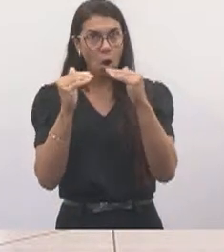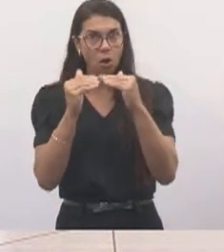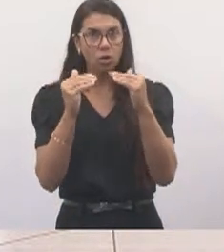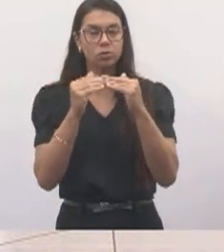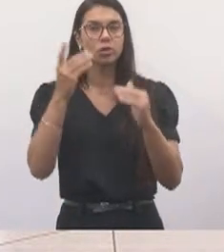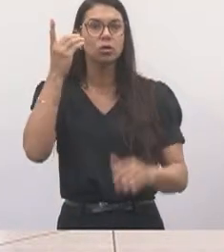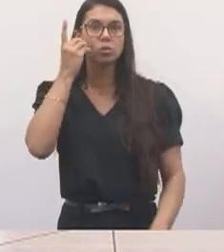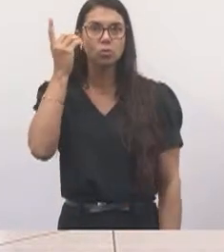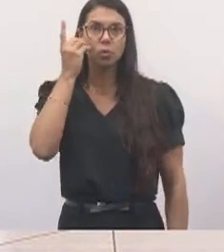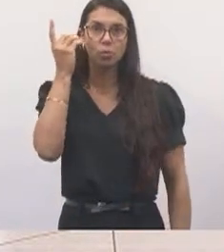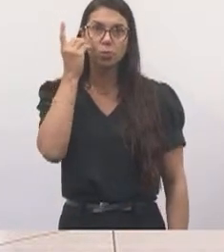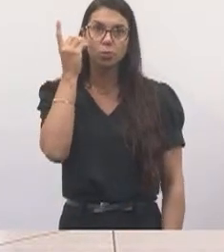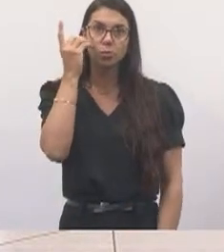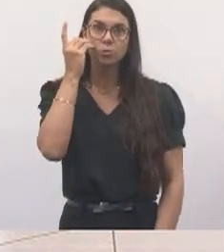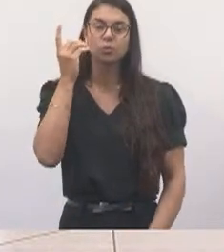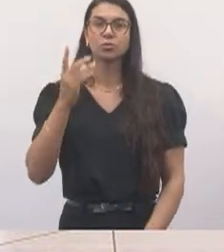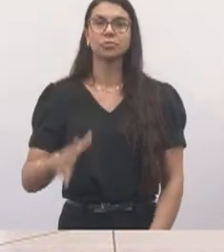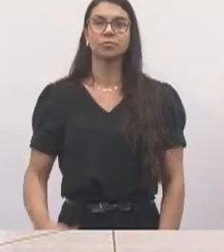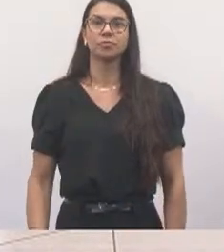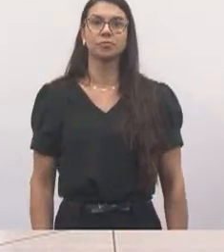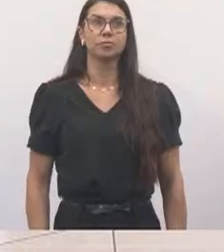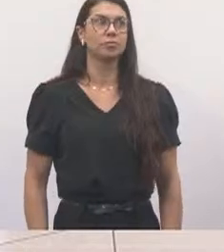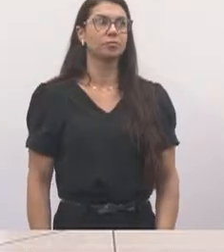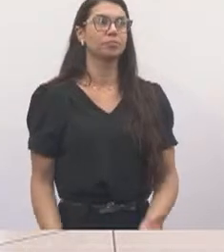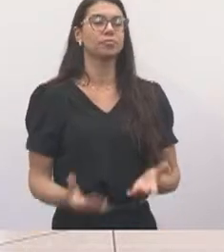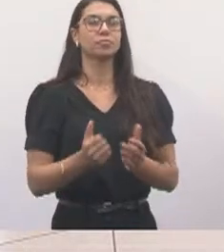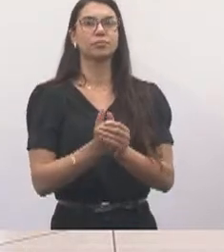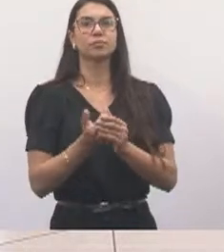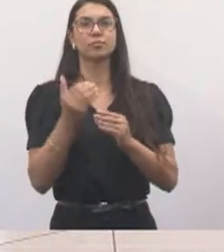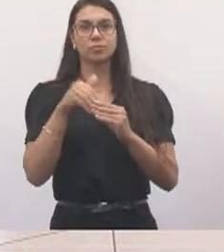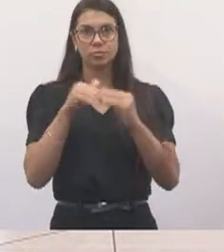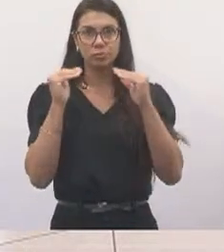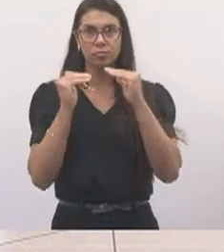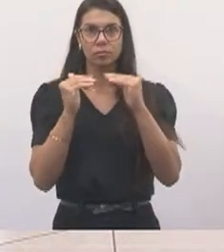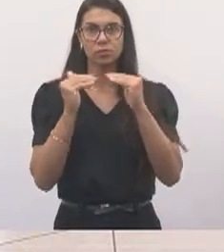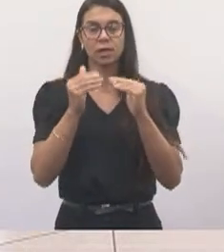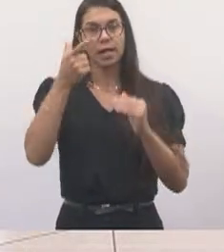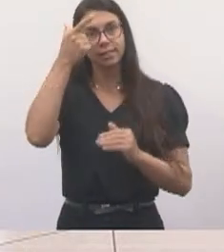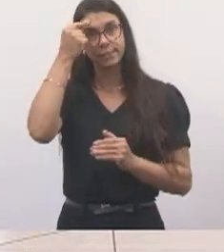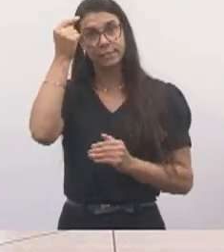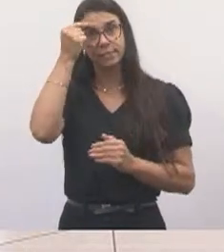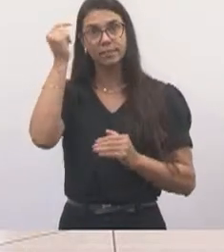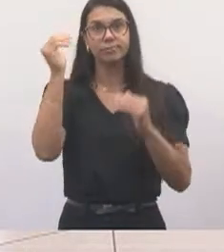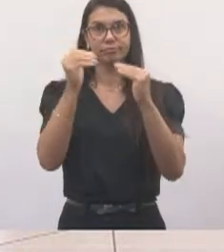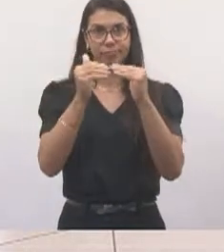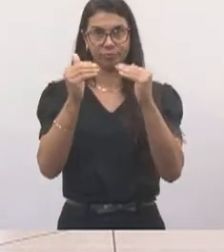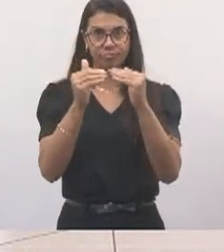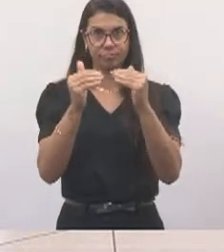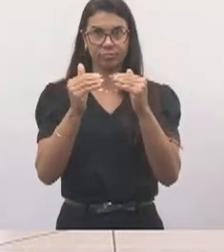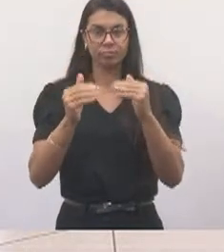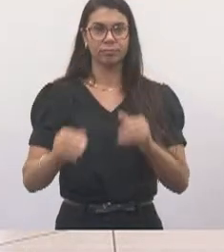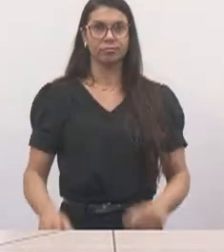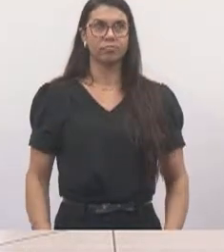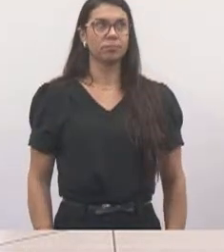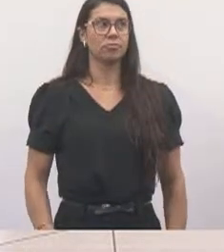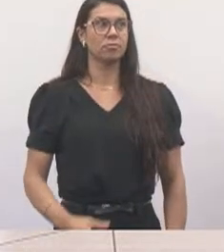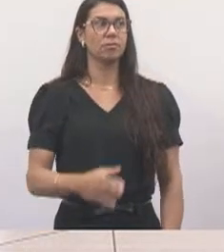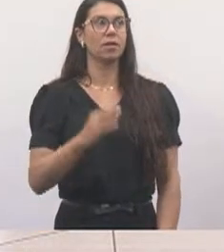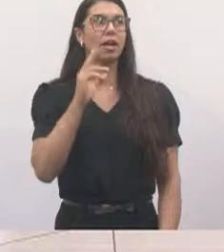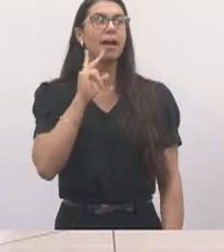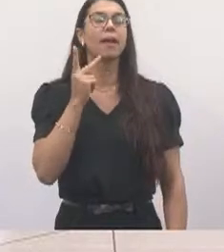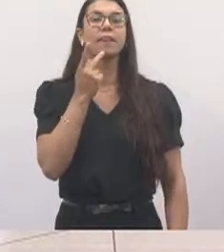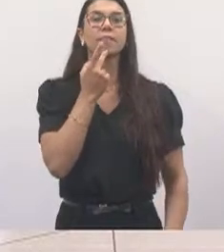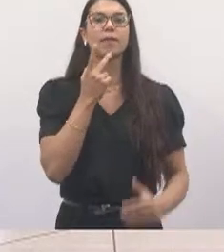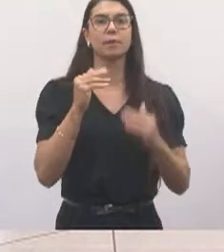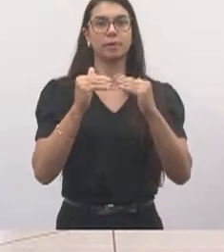Vereador dude favorável como vota Vereador Edgar sasque favorável como voto Vereador hernan